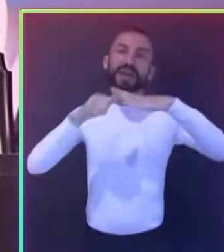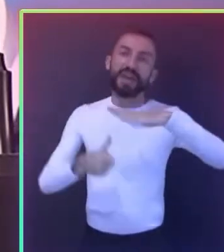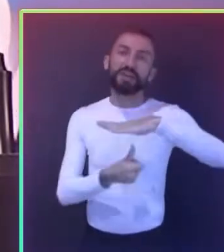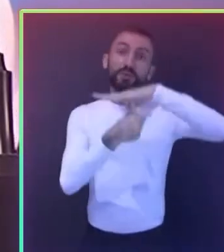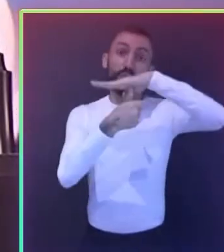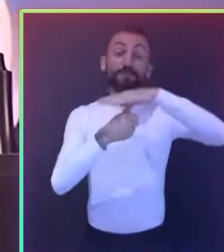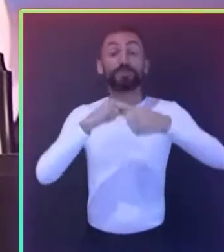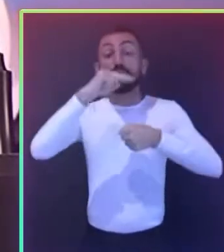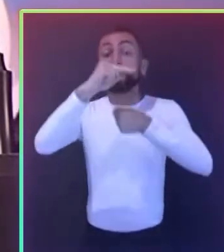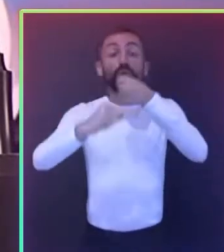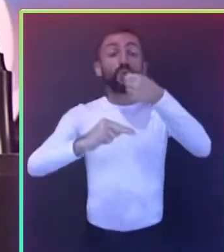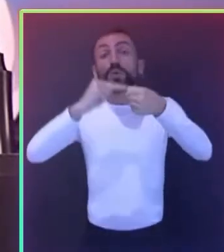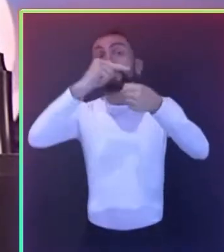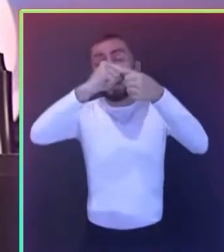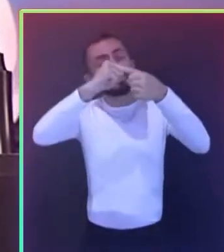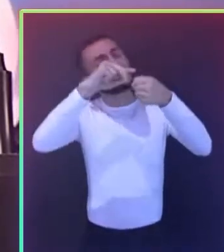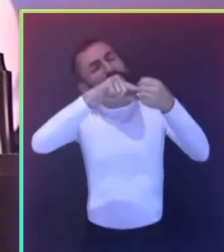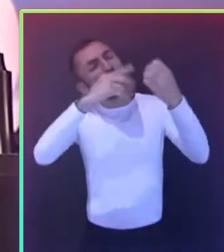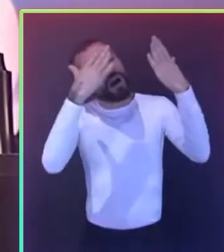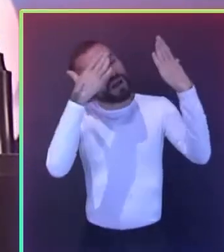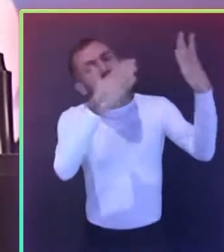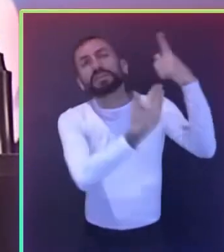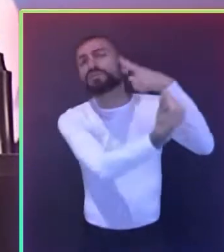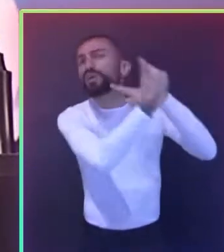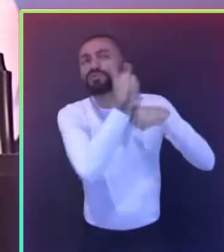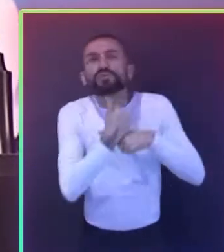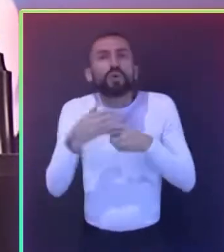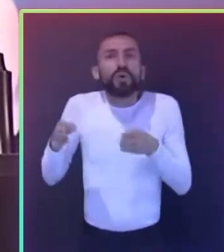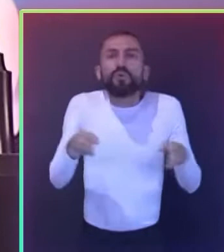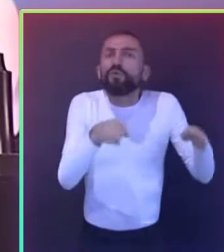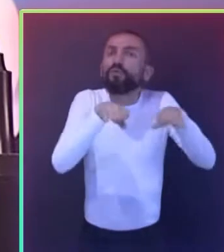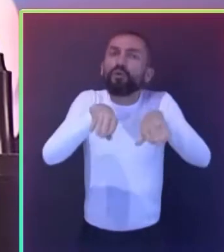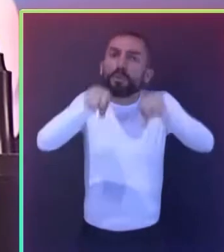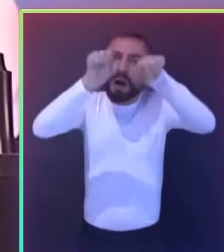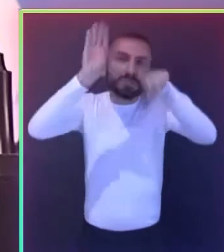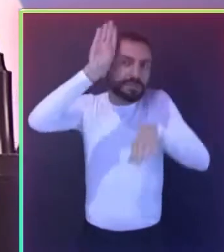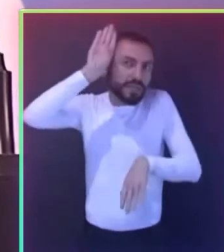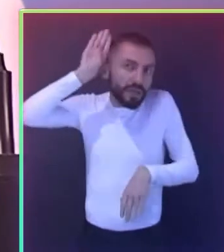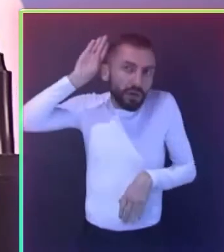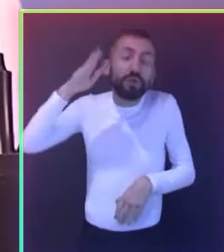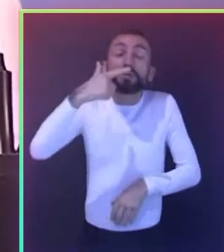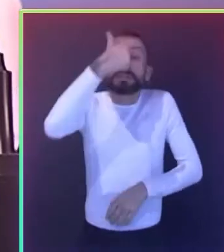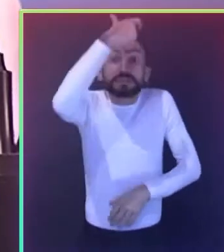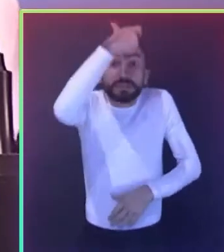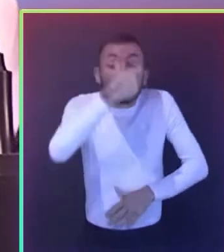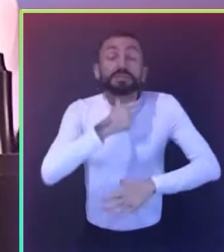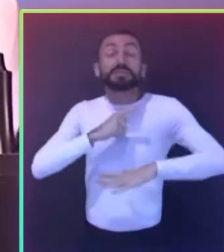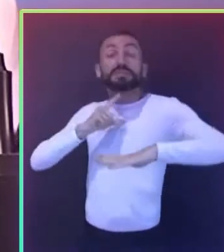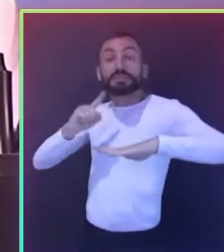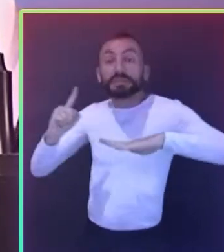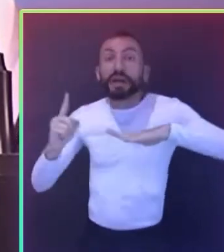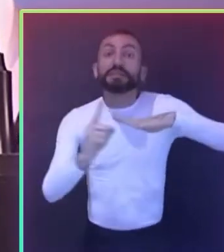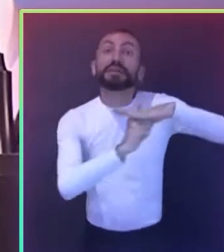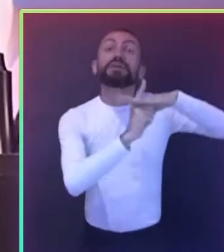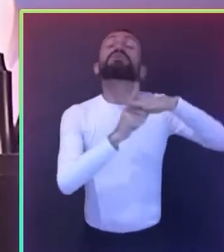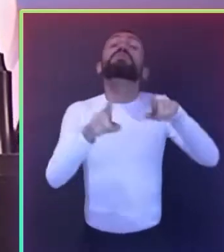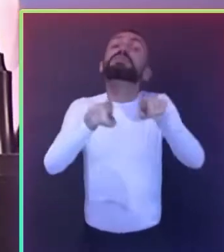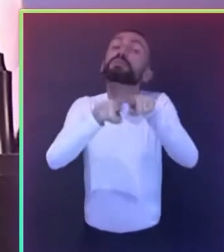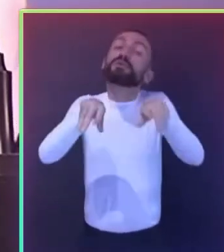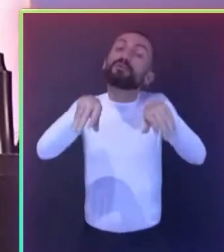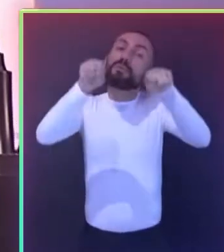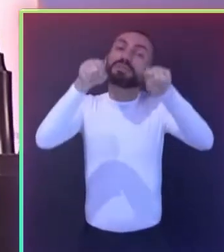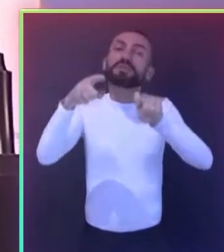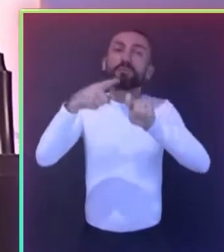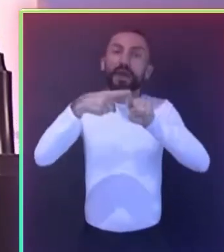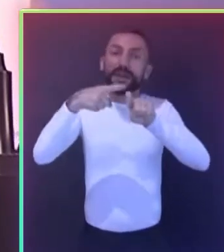instituição atender Vo Minha formação acadêmica como cidadão e a minha formação médica